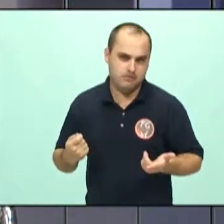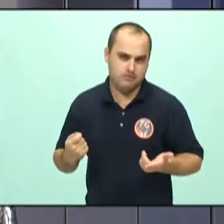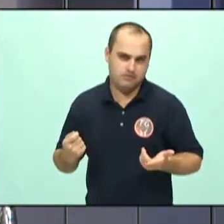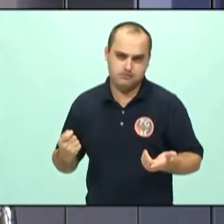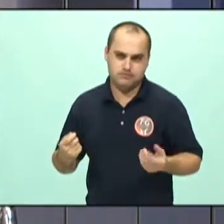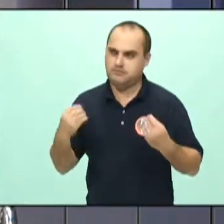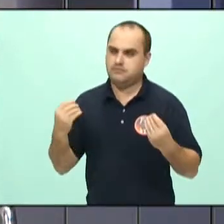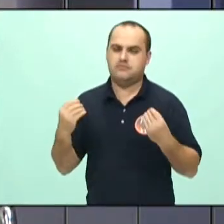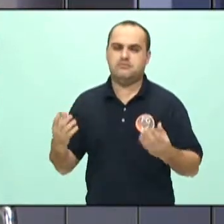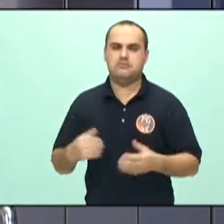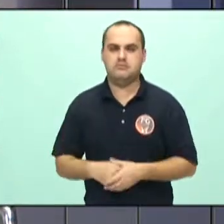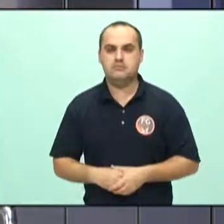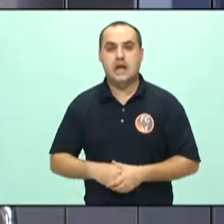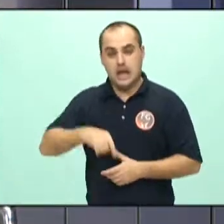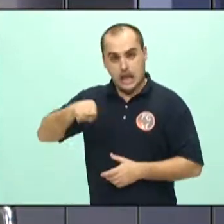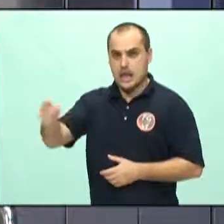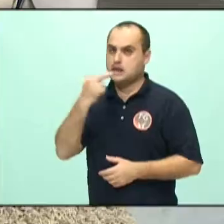esse tipo de político, eu sou duro mesmo.